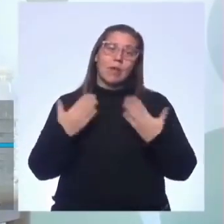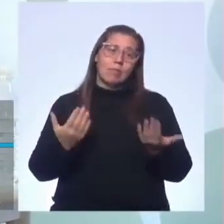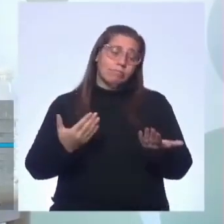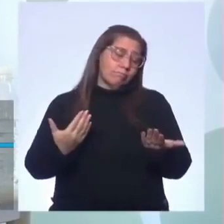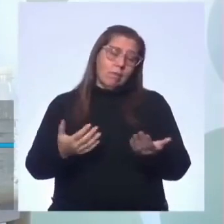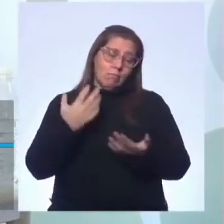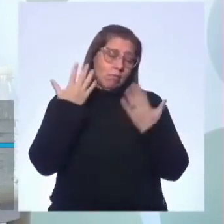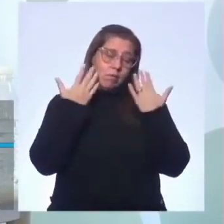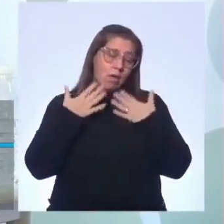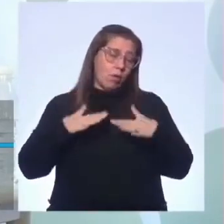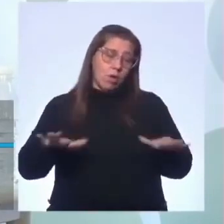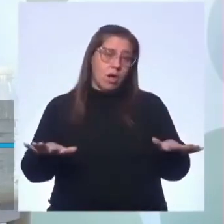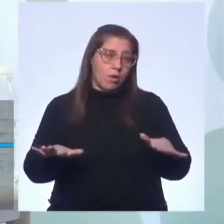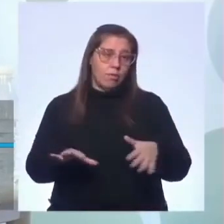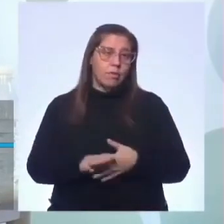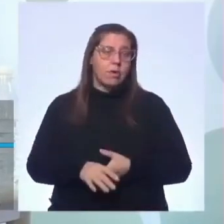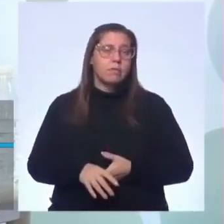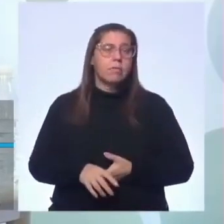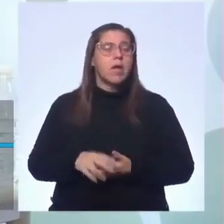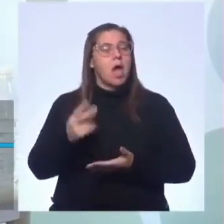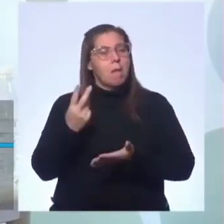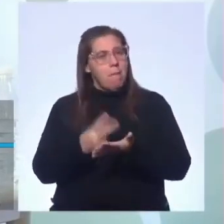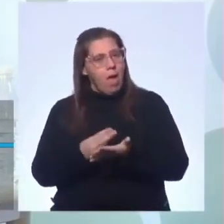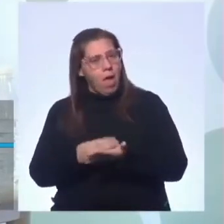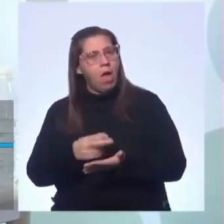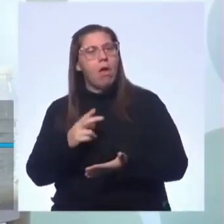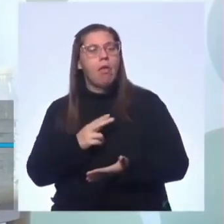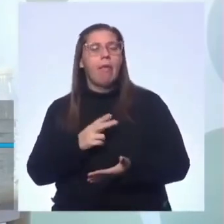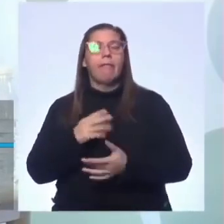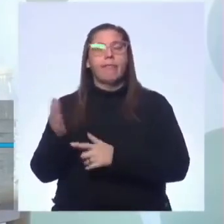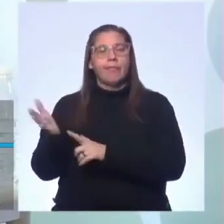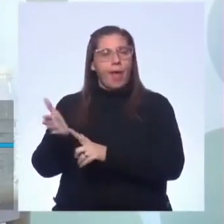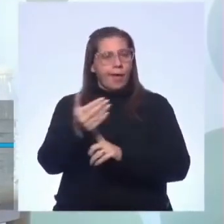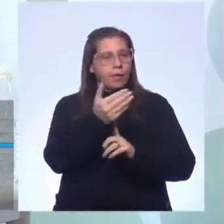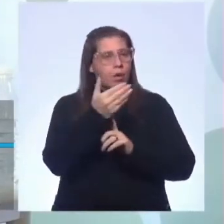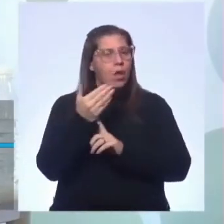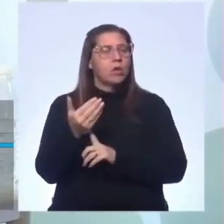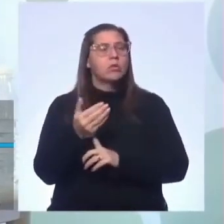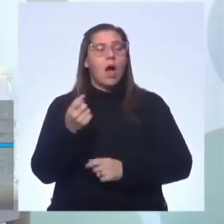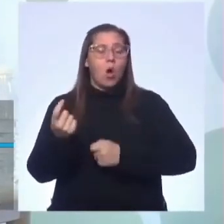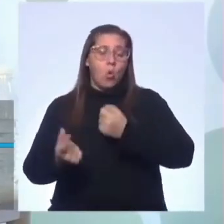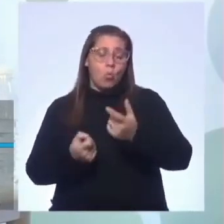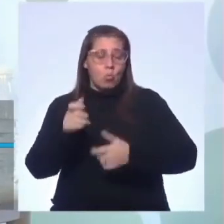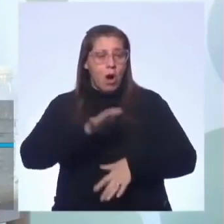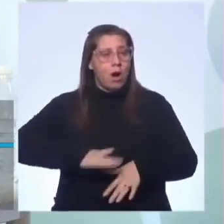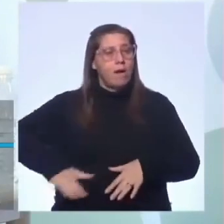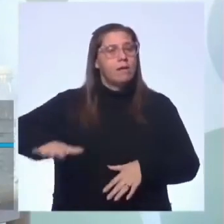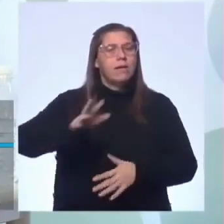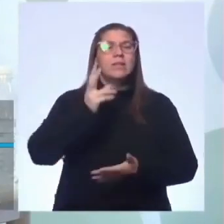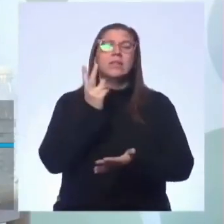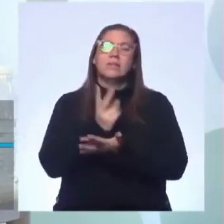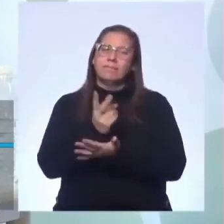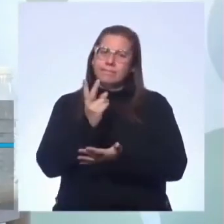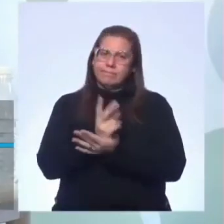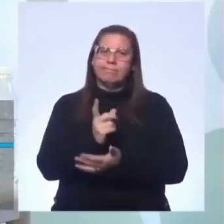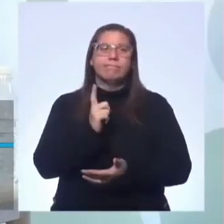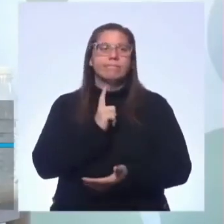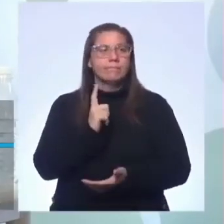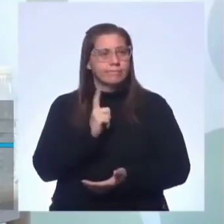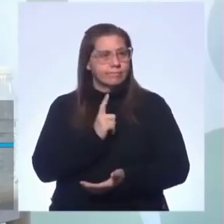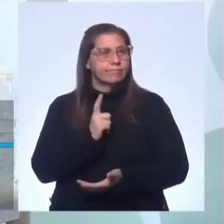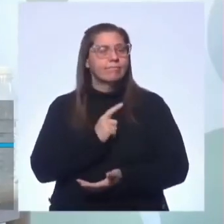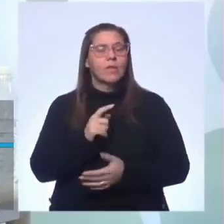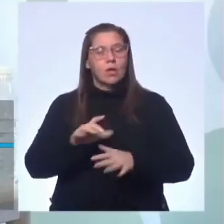processos naturais, né? Mesmo, né, fazendo aí, né, usando tecnologia, algumas regiões aí sempre vão